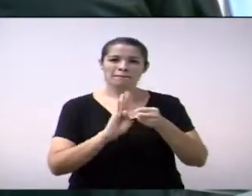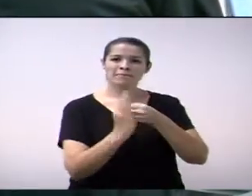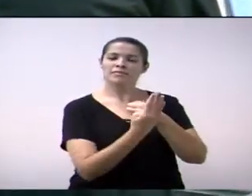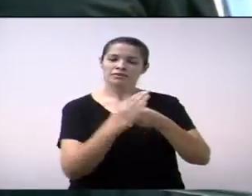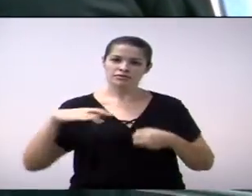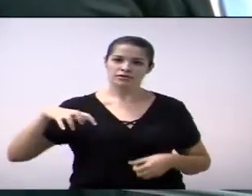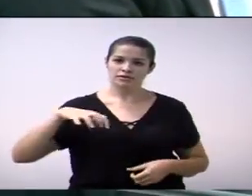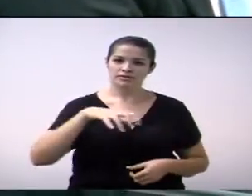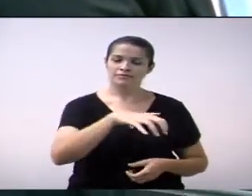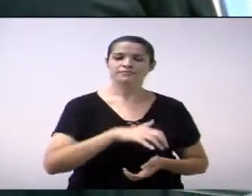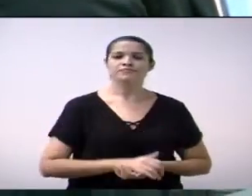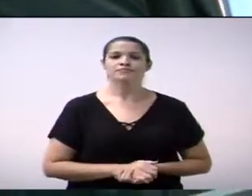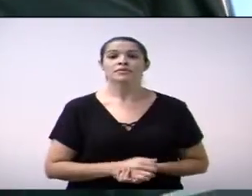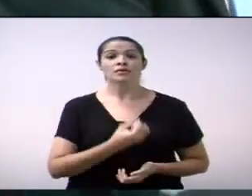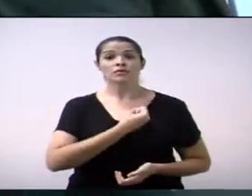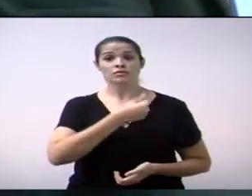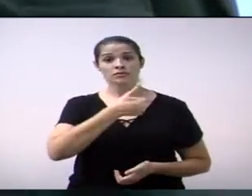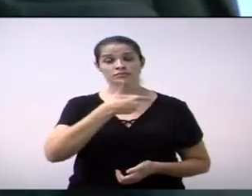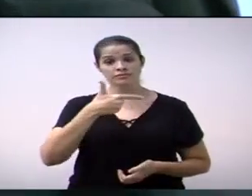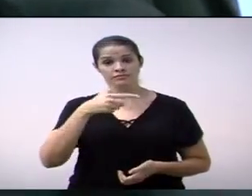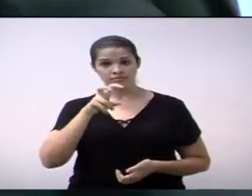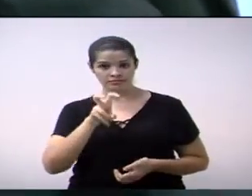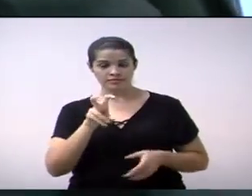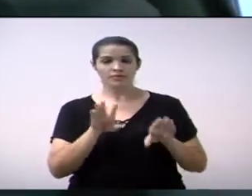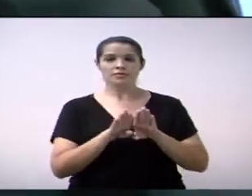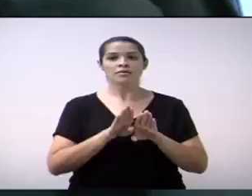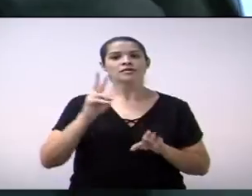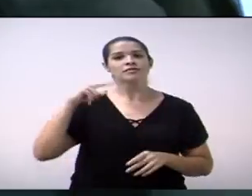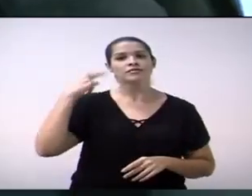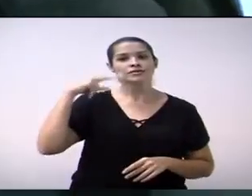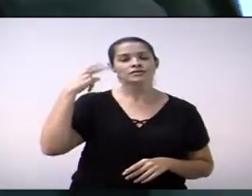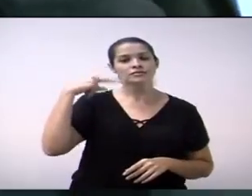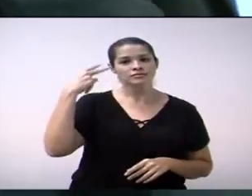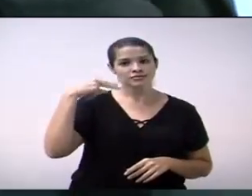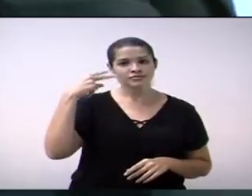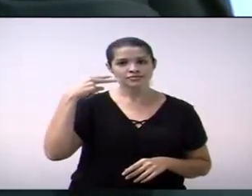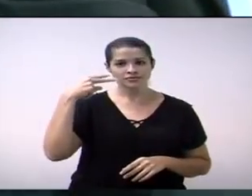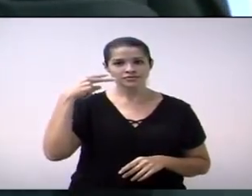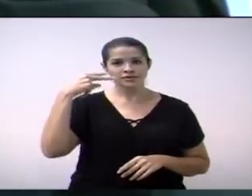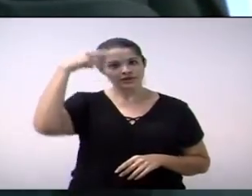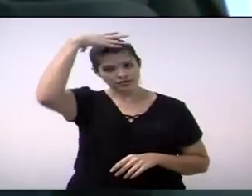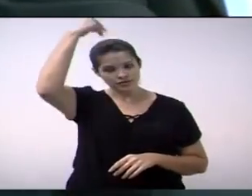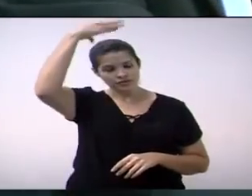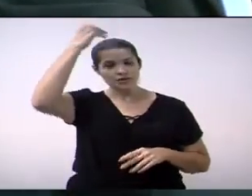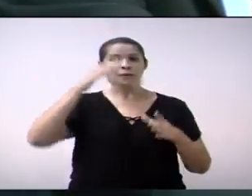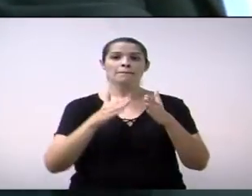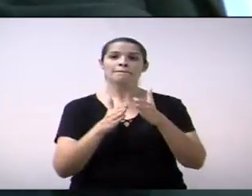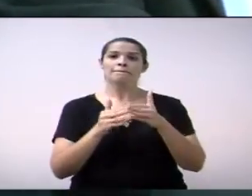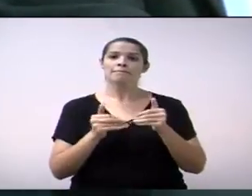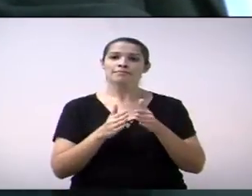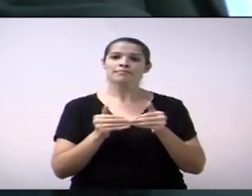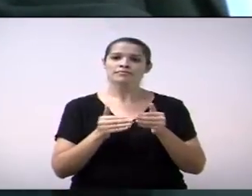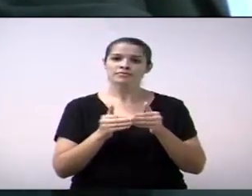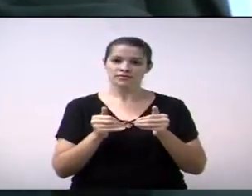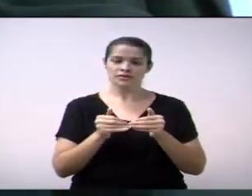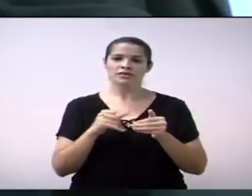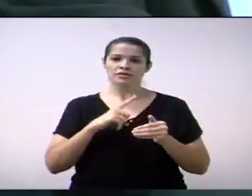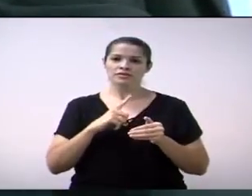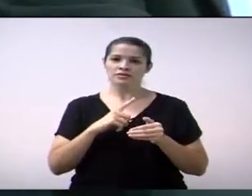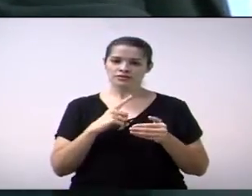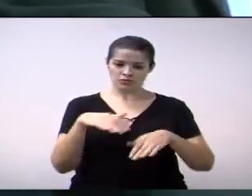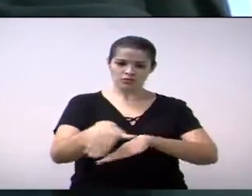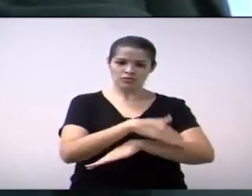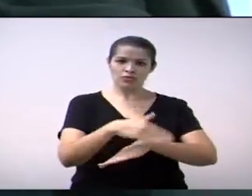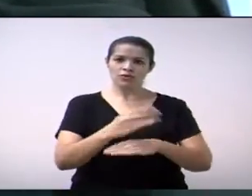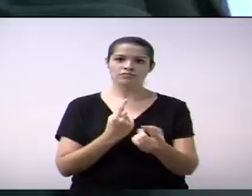número 125, também do vereador Xandinho Ferrari, indicando ao Executivo instalação de uma ciclofaixa no entorno